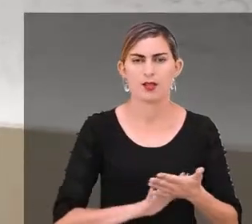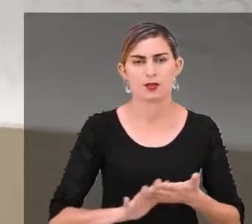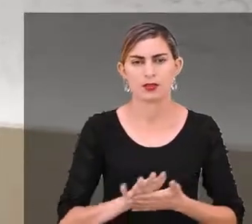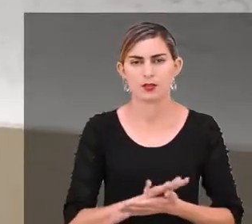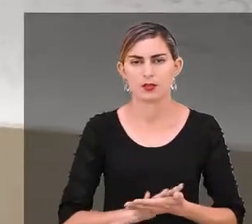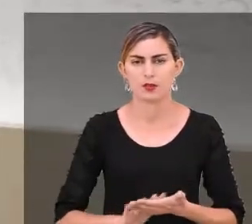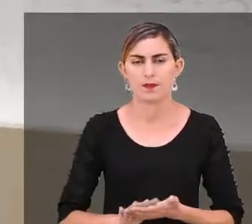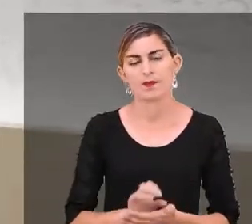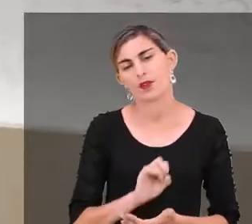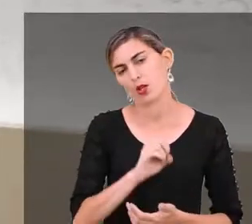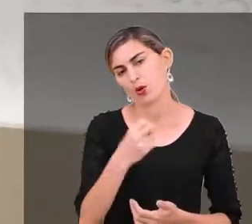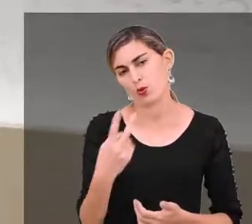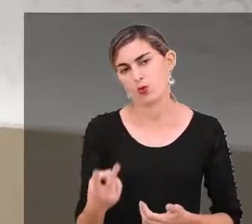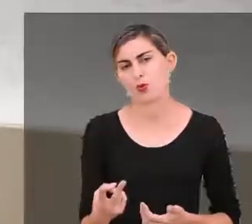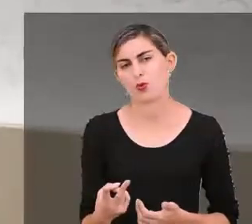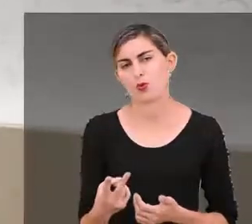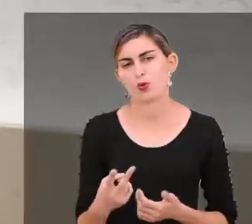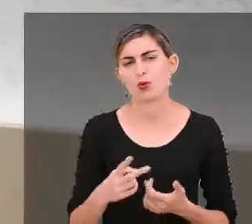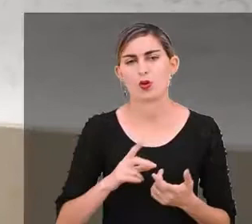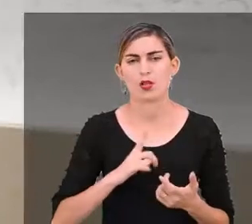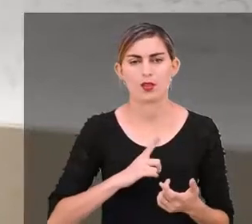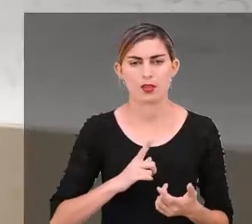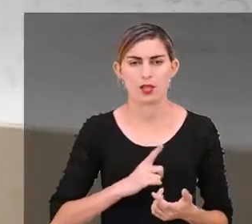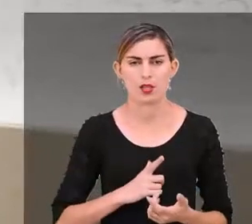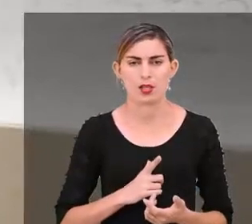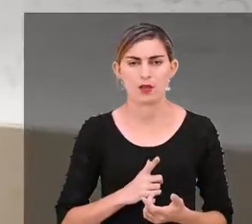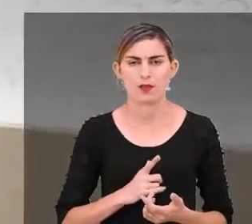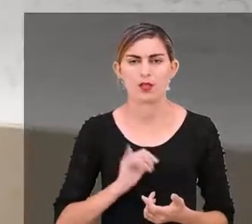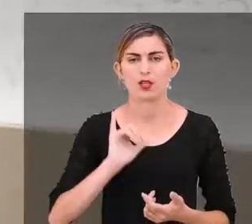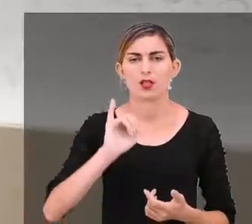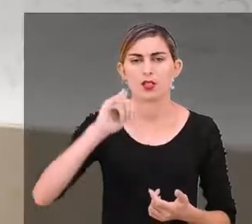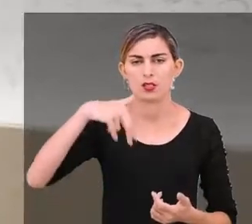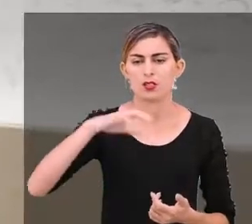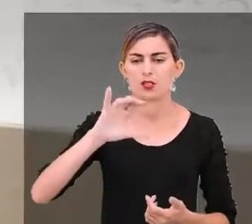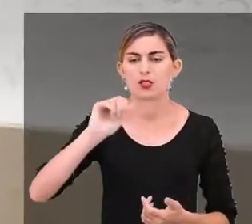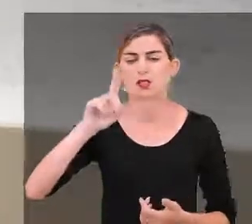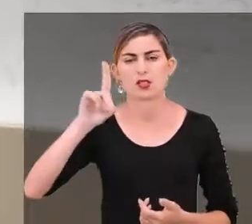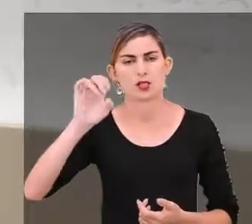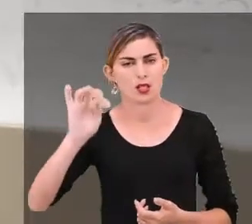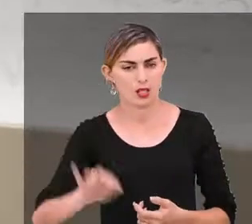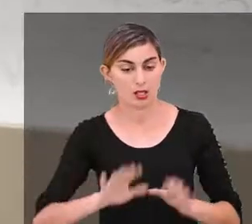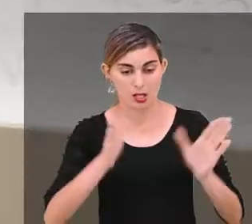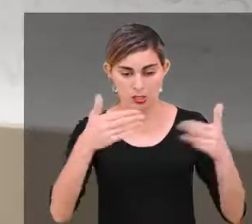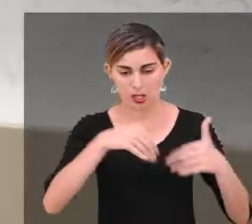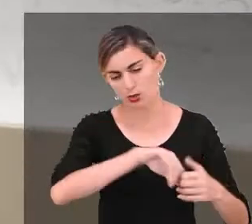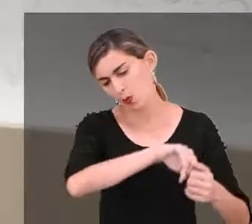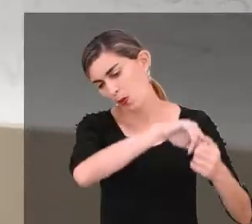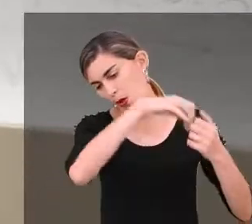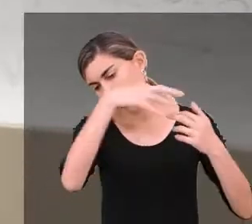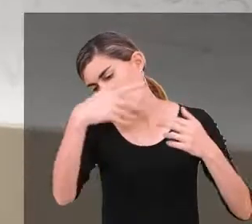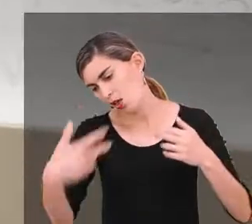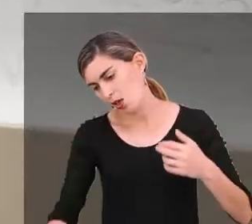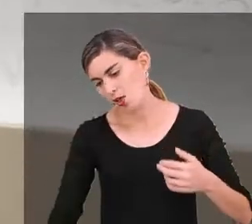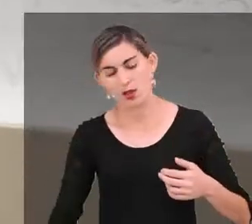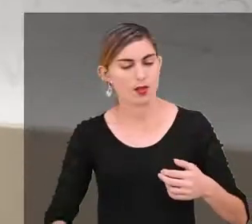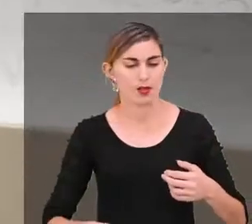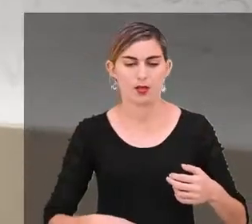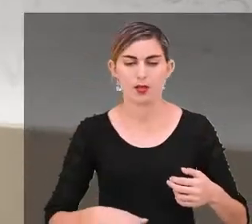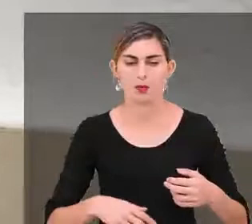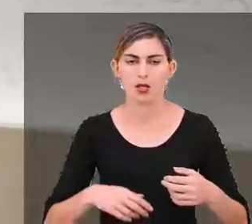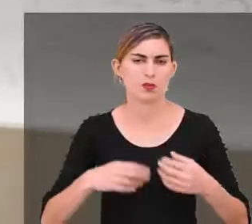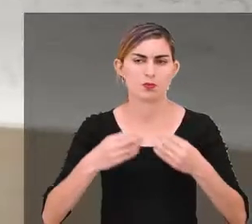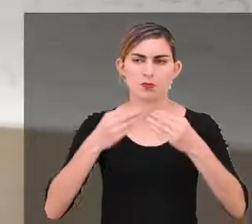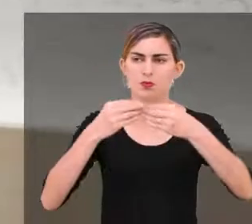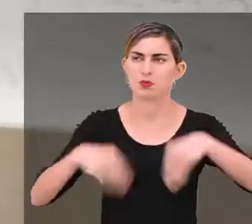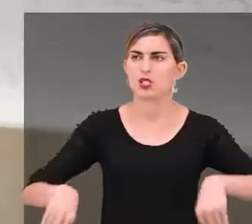intactos, ou seja, houve um incidente. as caixas caíram, não houve